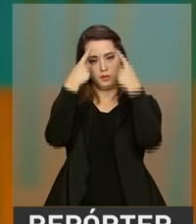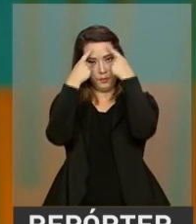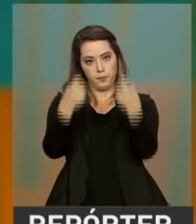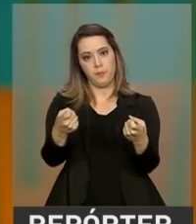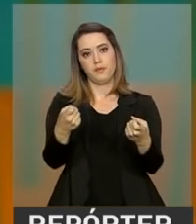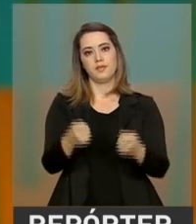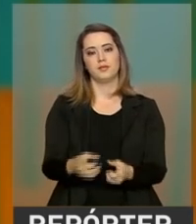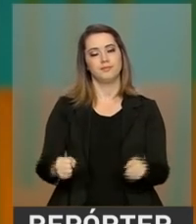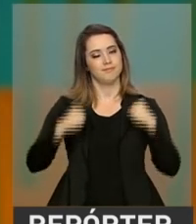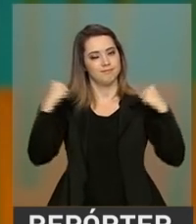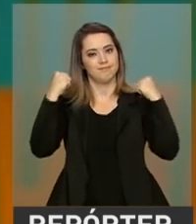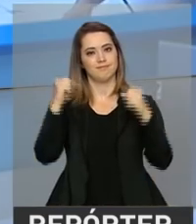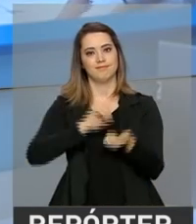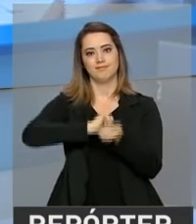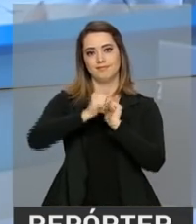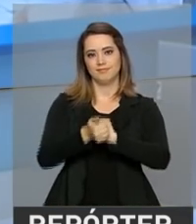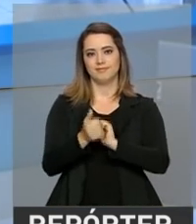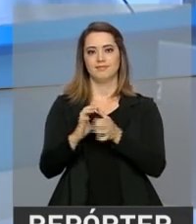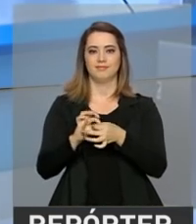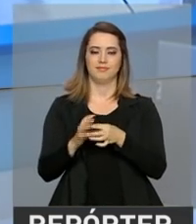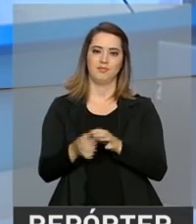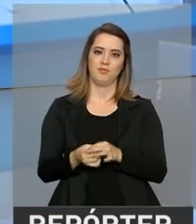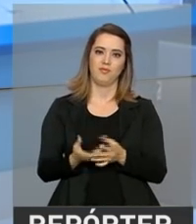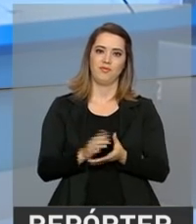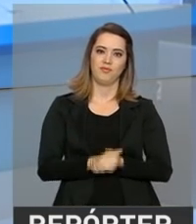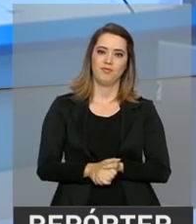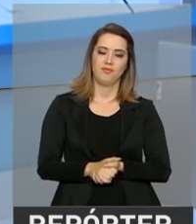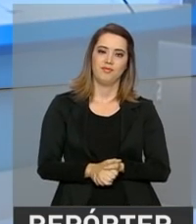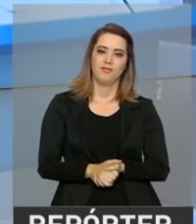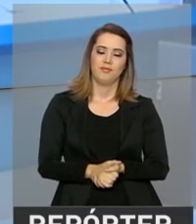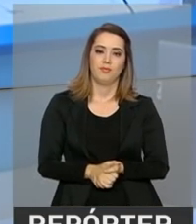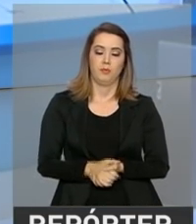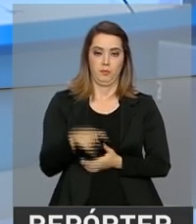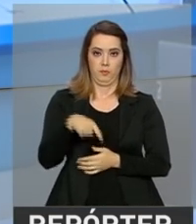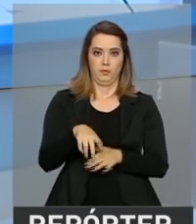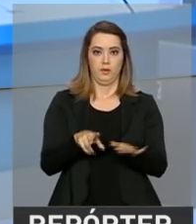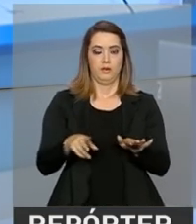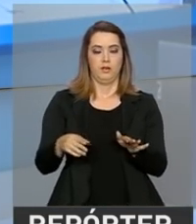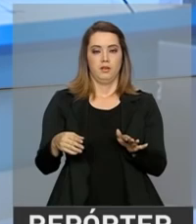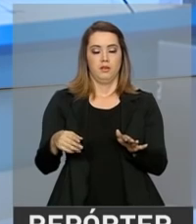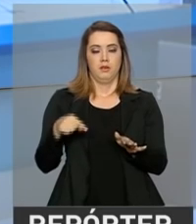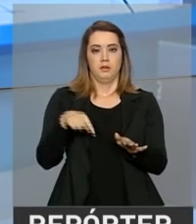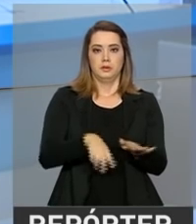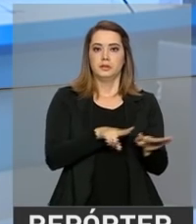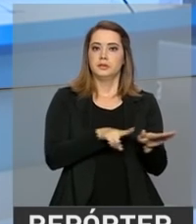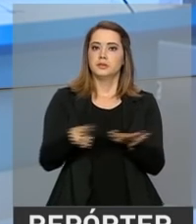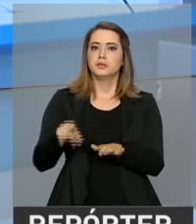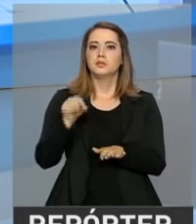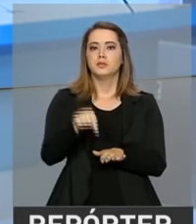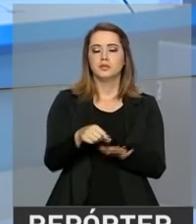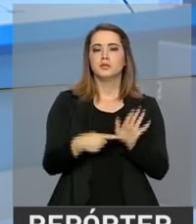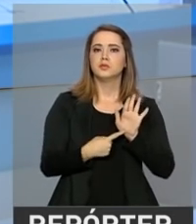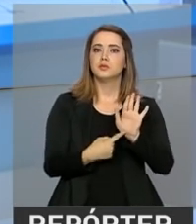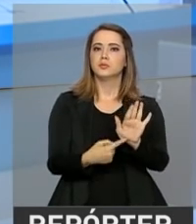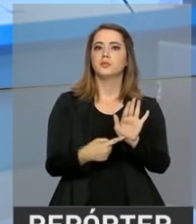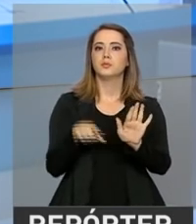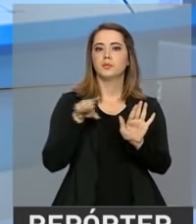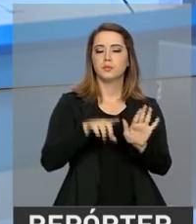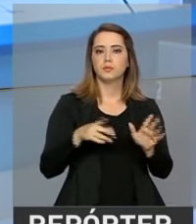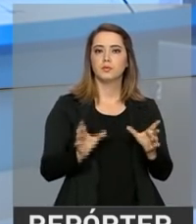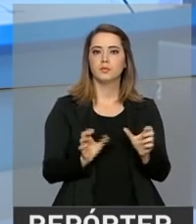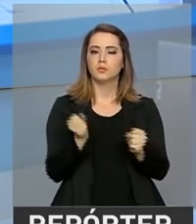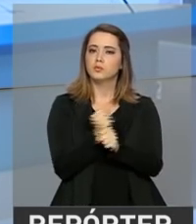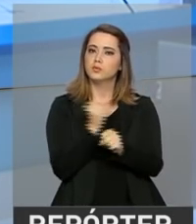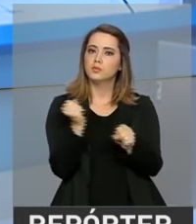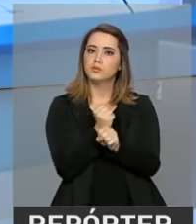entusiasmo dos nossos atletas. E neste fim de semana foi apresentado pelo Ministério da Saúde no Rio Media Center a